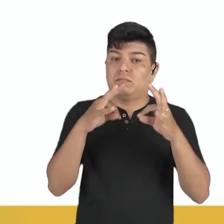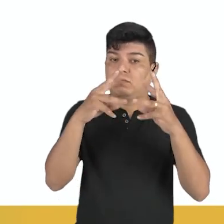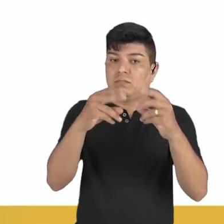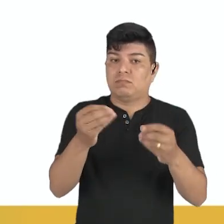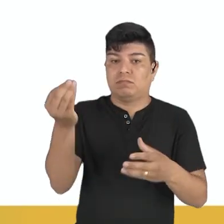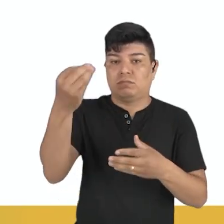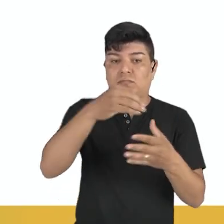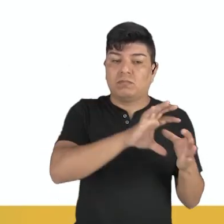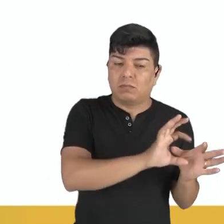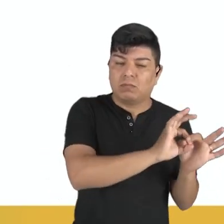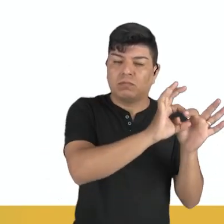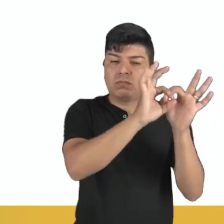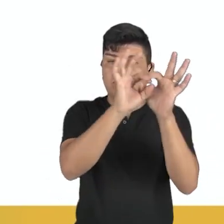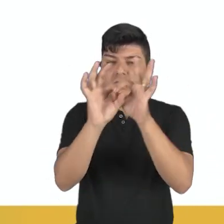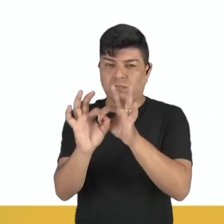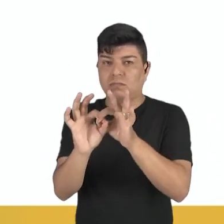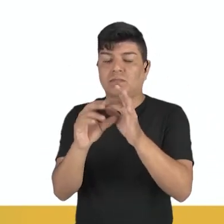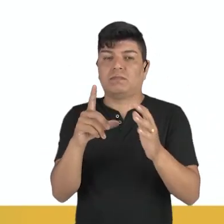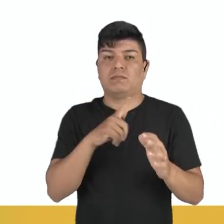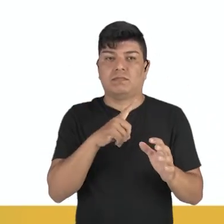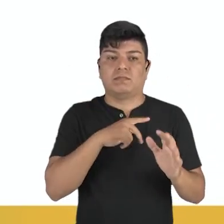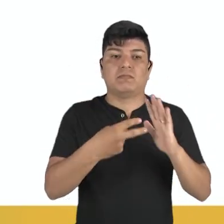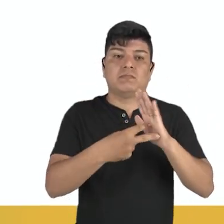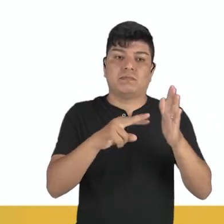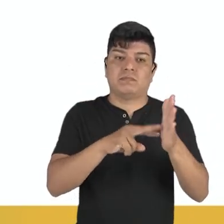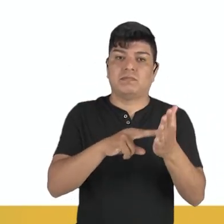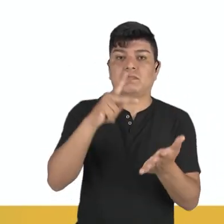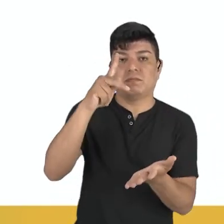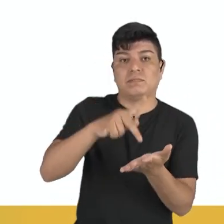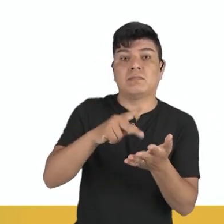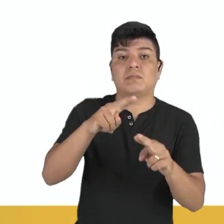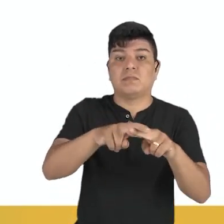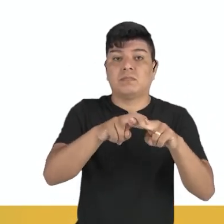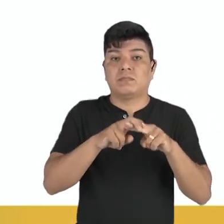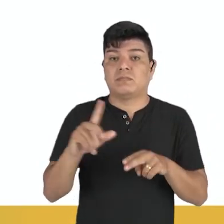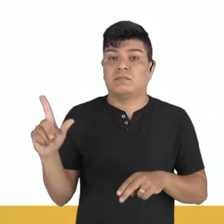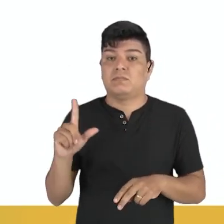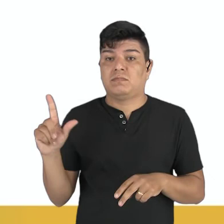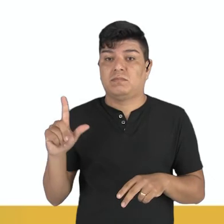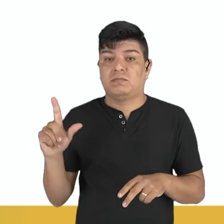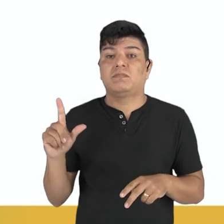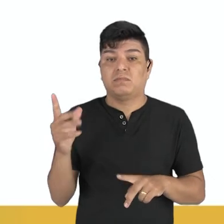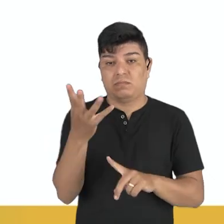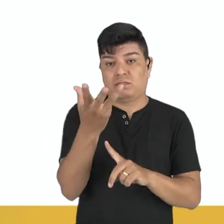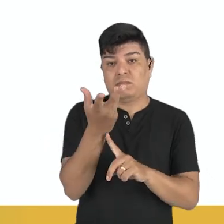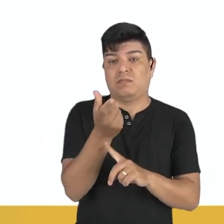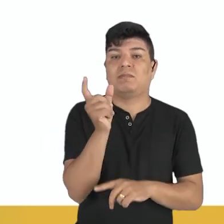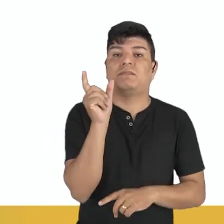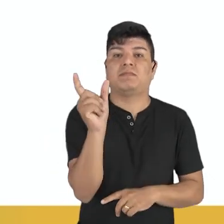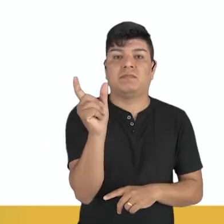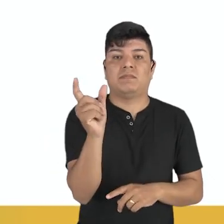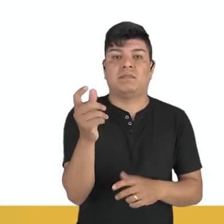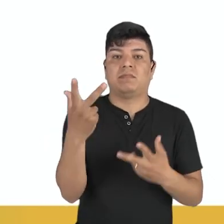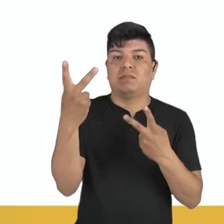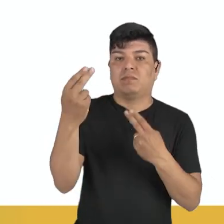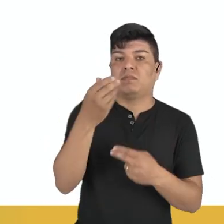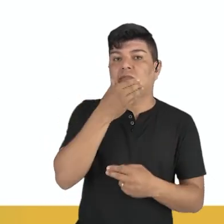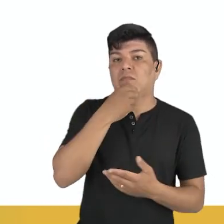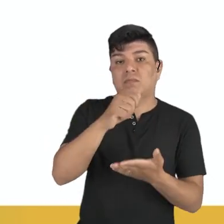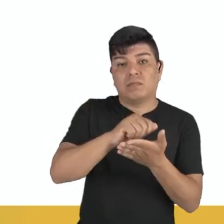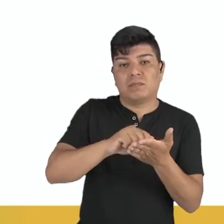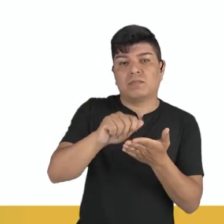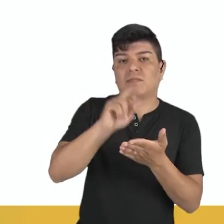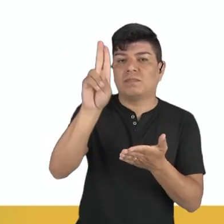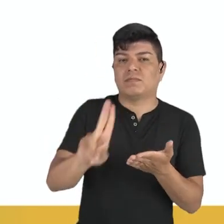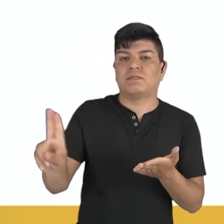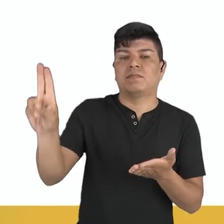dentro de um contexto ela vai ter um significado por isso que a literatura EA arte da palavra como o autor ele vai